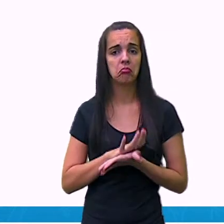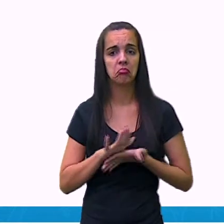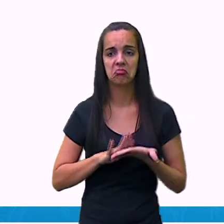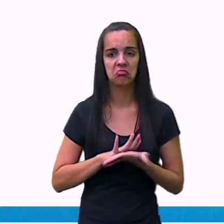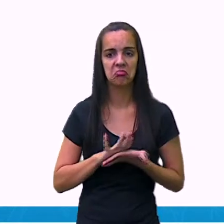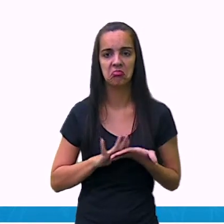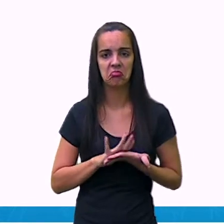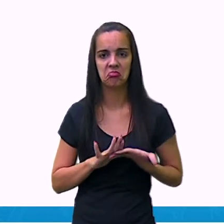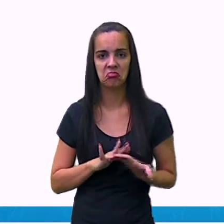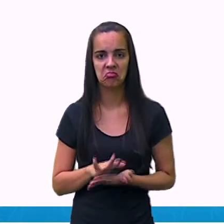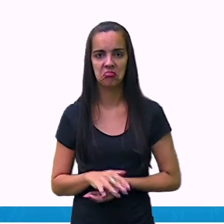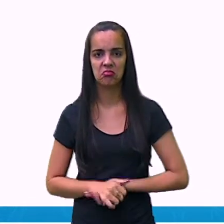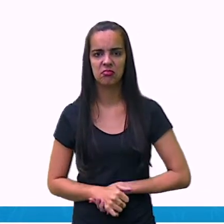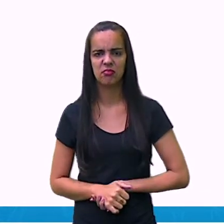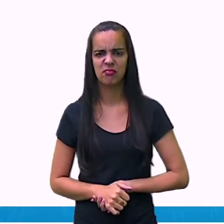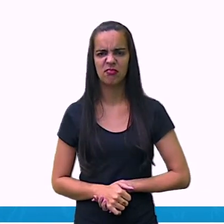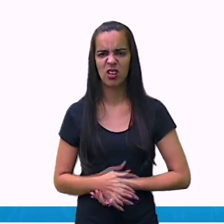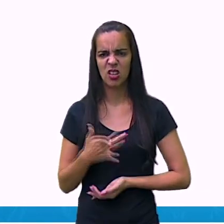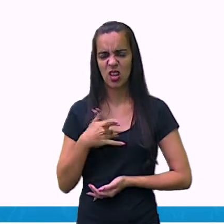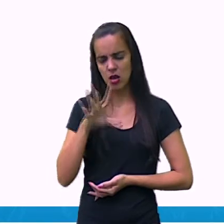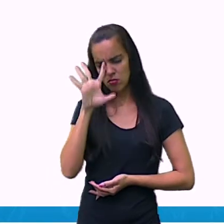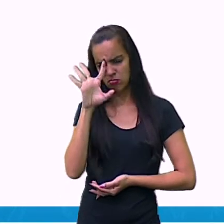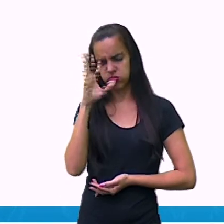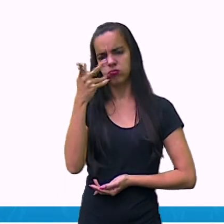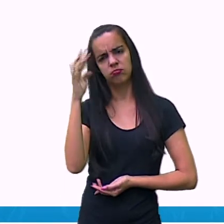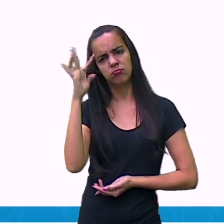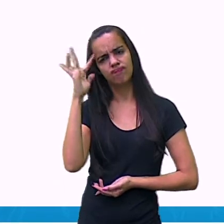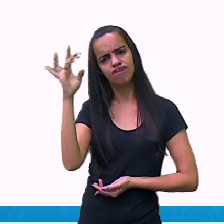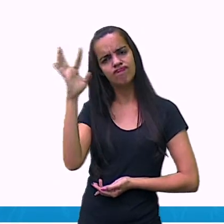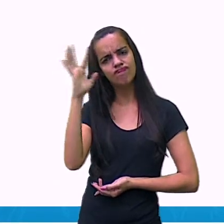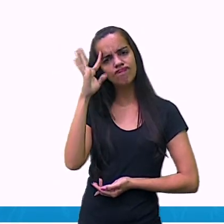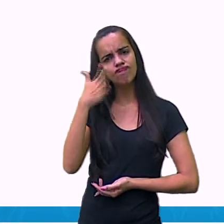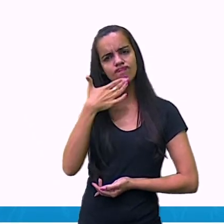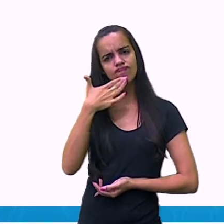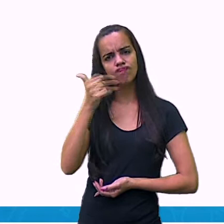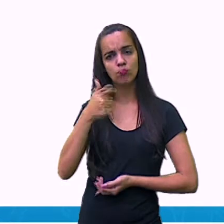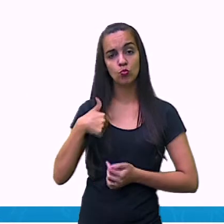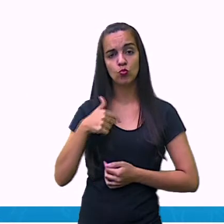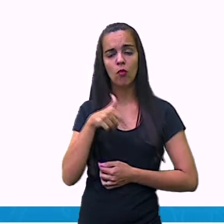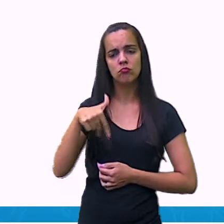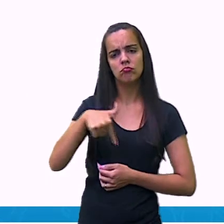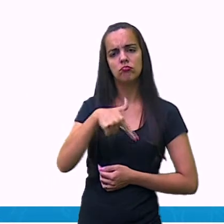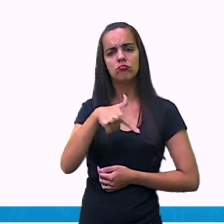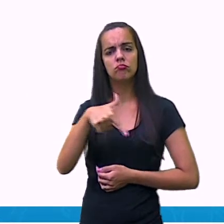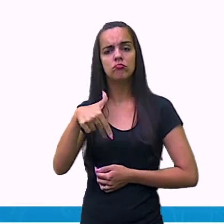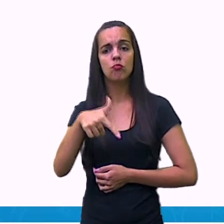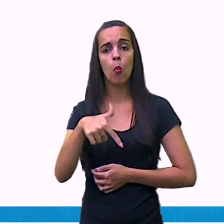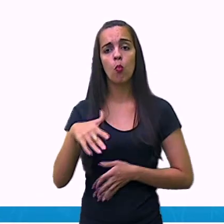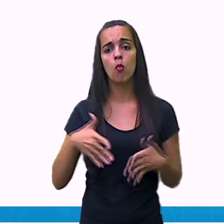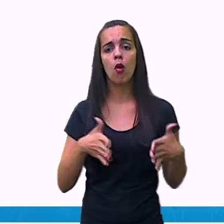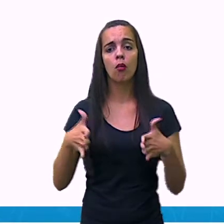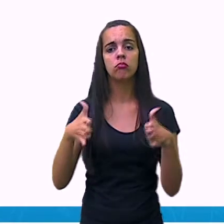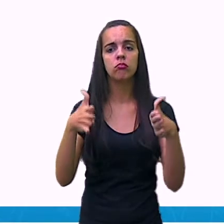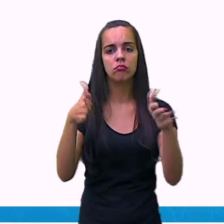nada de diferente. Decidida a pensar melhor, caminhou até o